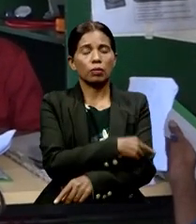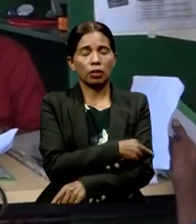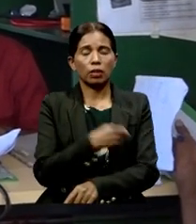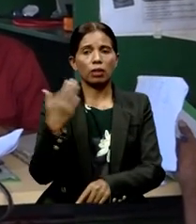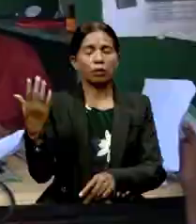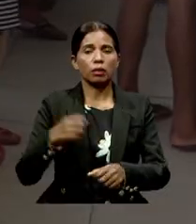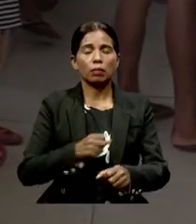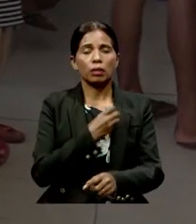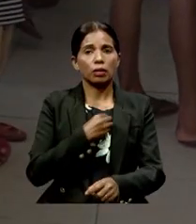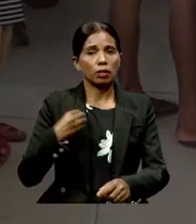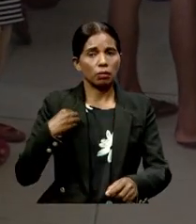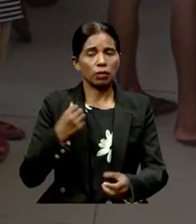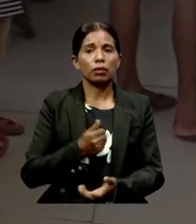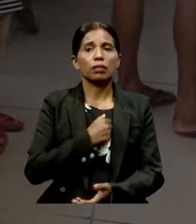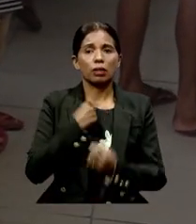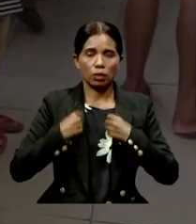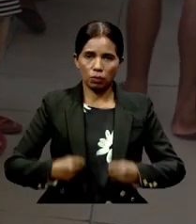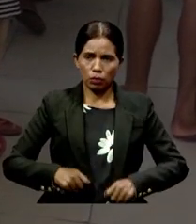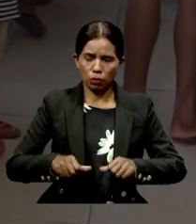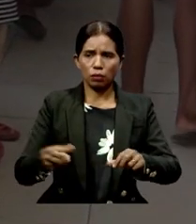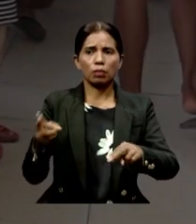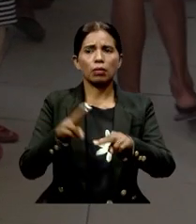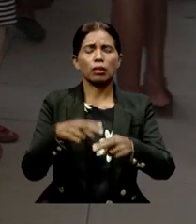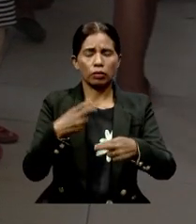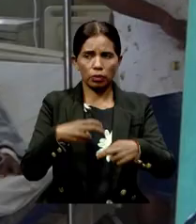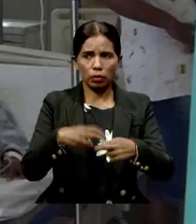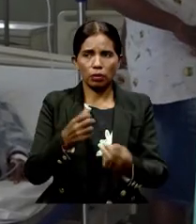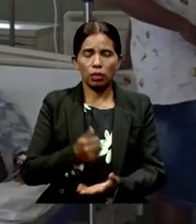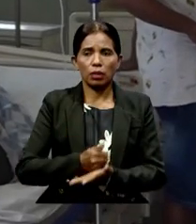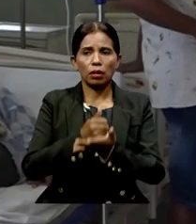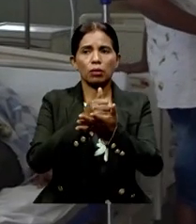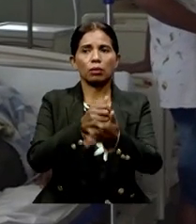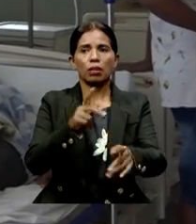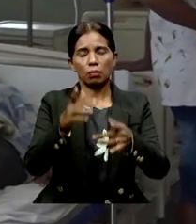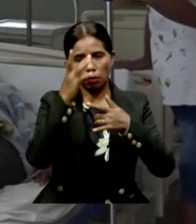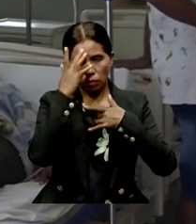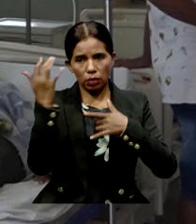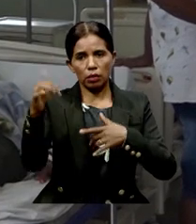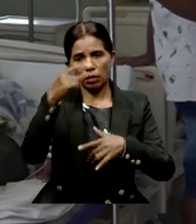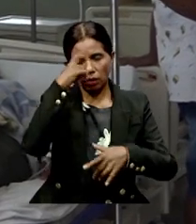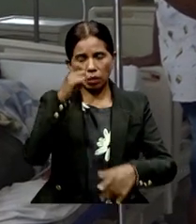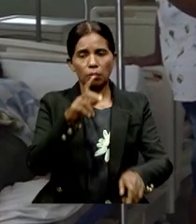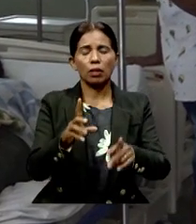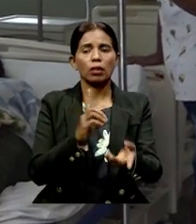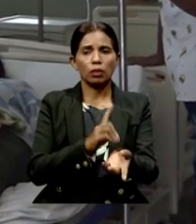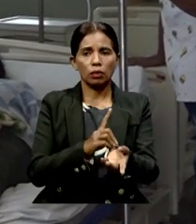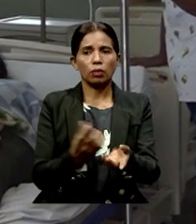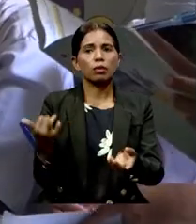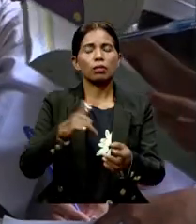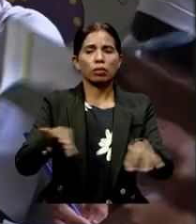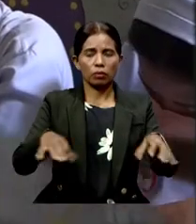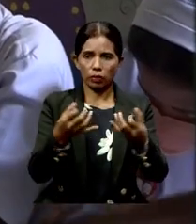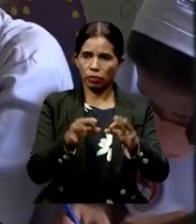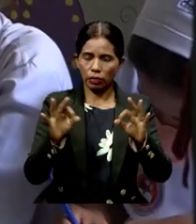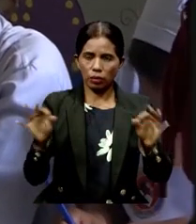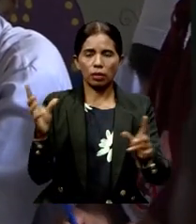tratamento saúde continua aumenta, mas é difícil tebe satu halo atendimento ba paciente sirane tamba pessoal saúde barak ma contrato termina ona